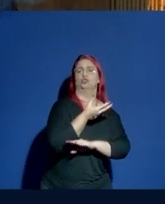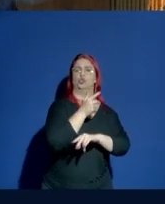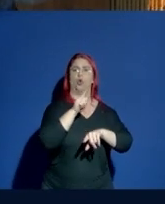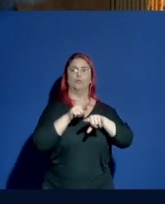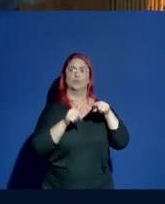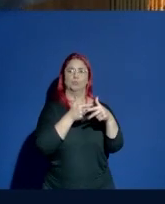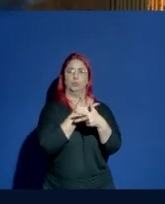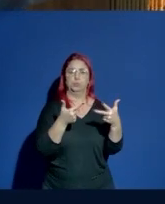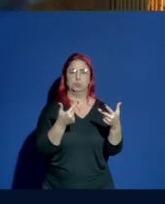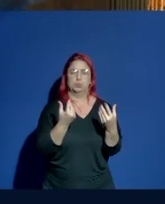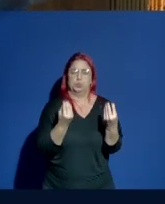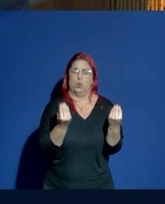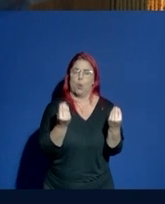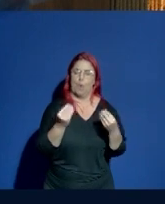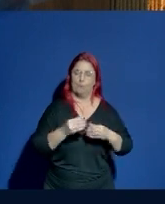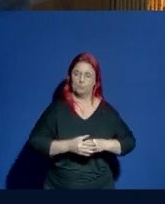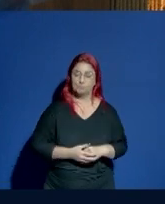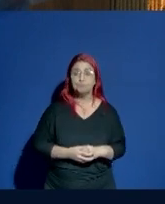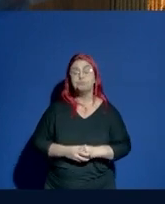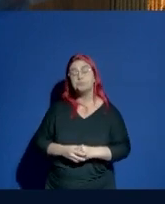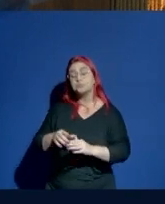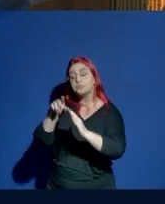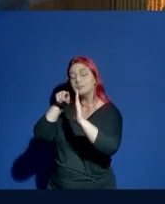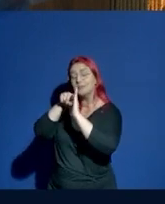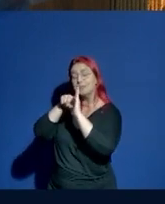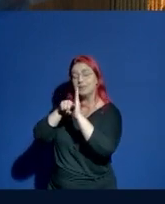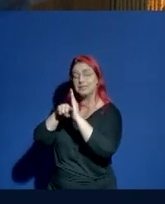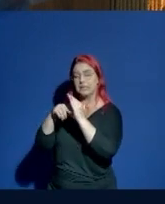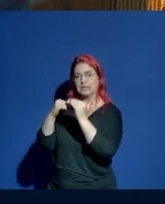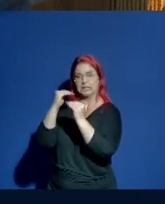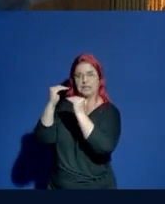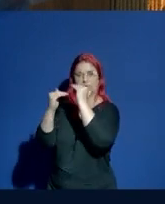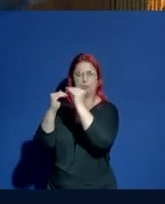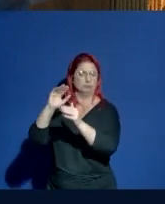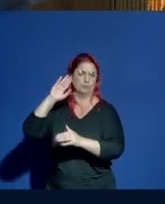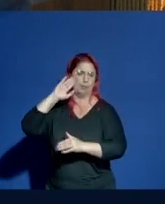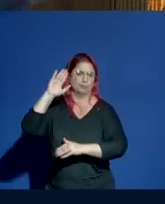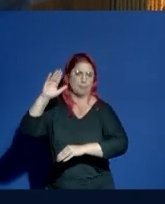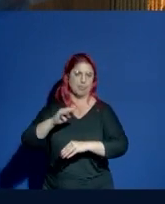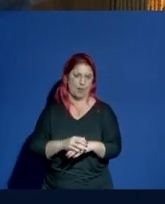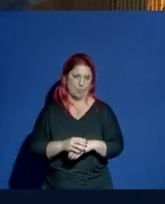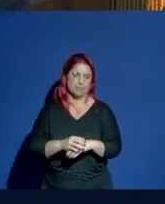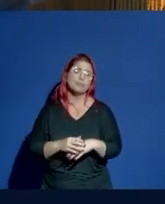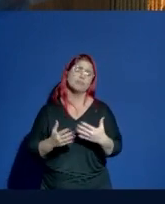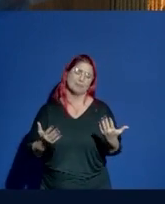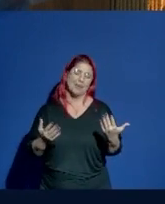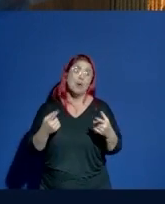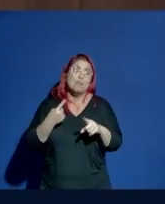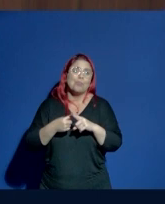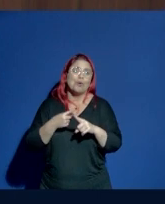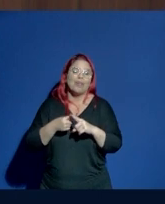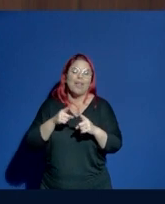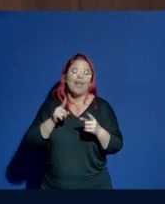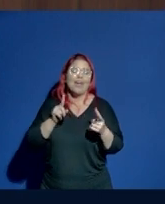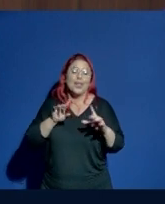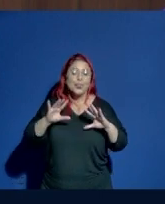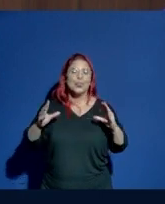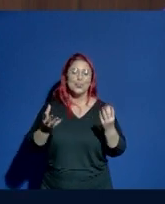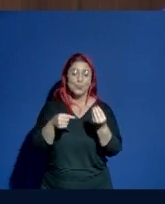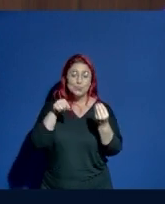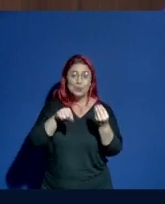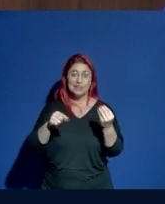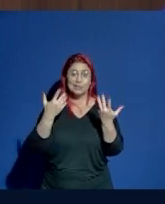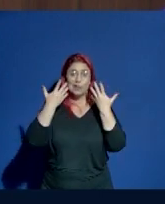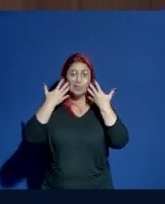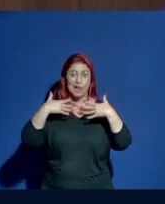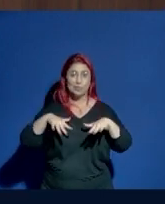Sem dúvida. A pesquisa em desenvolvimento é fundamental, não é? Imagina, a gente ainda conhece muito pouco dessas interações.